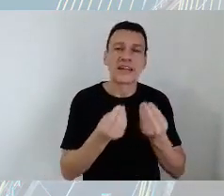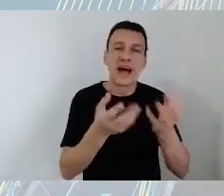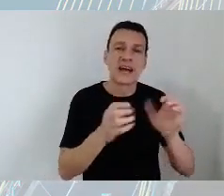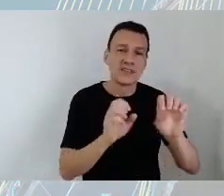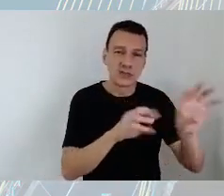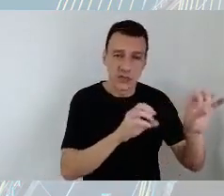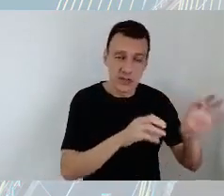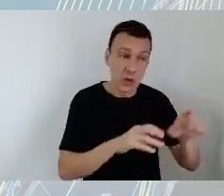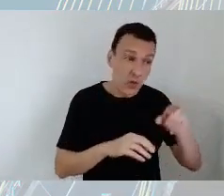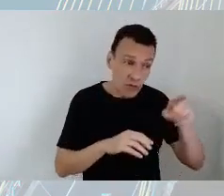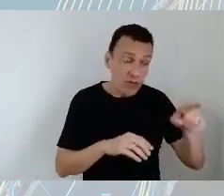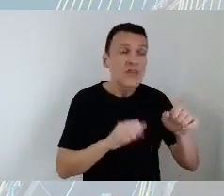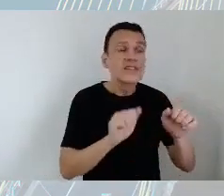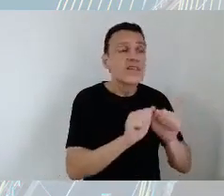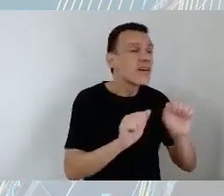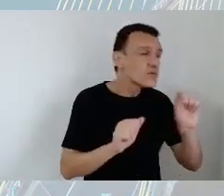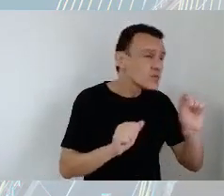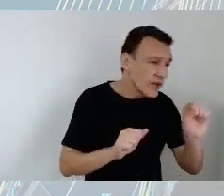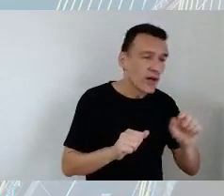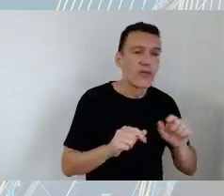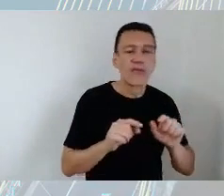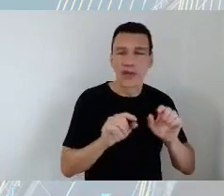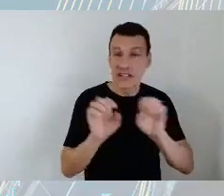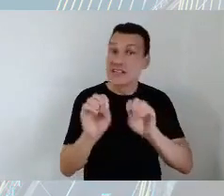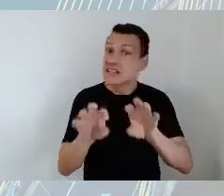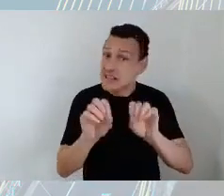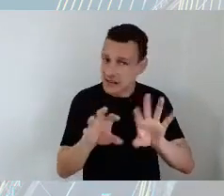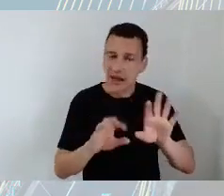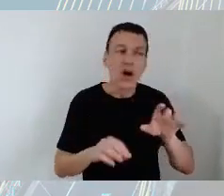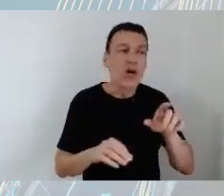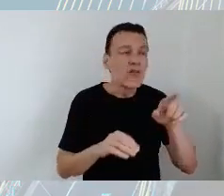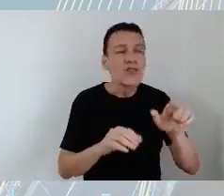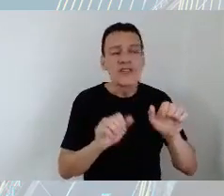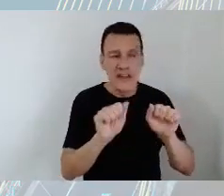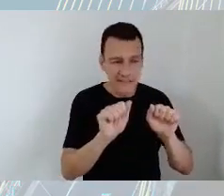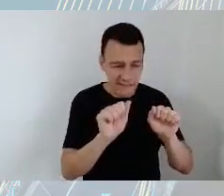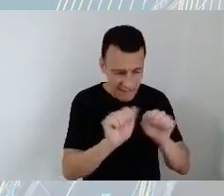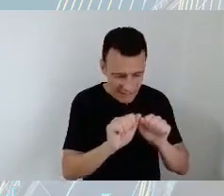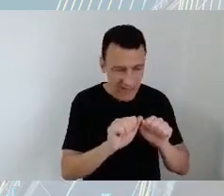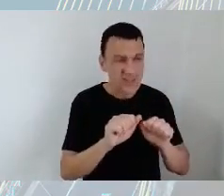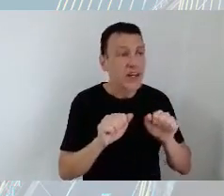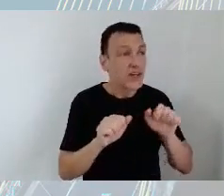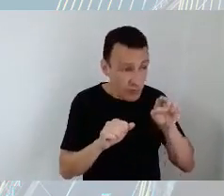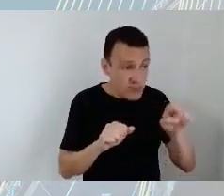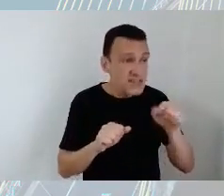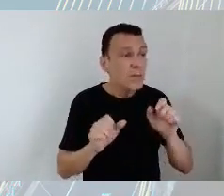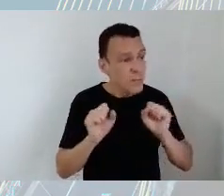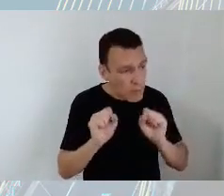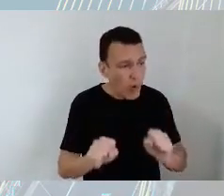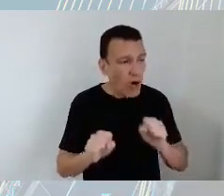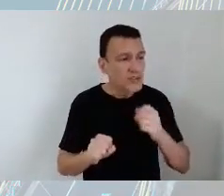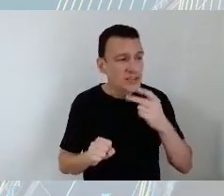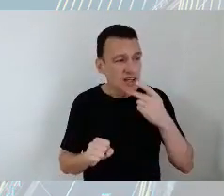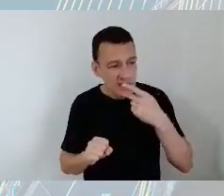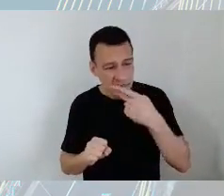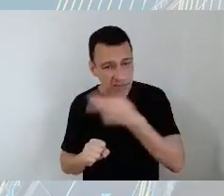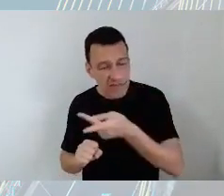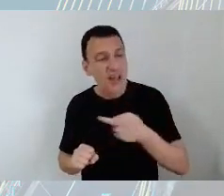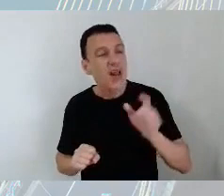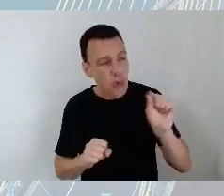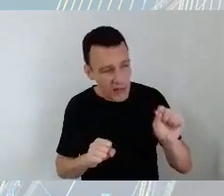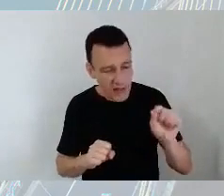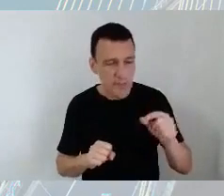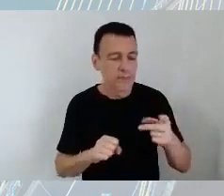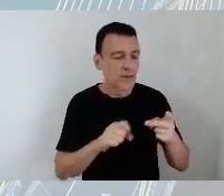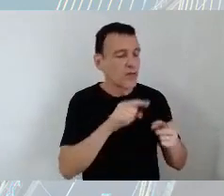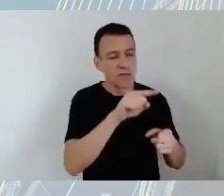que você pode falar sobre, aqui são os pontos que você não pode falar sobre, e tudo que tiver entre aspas, entre